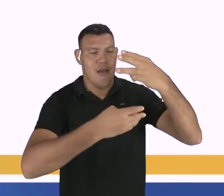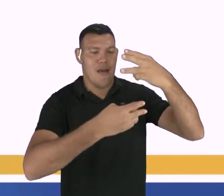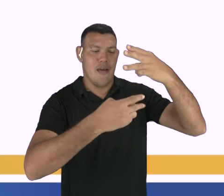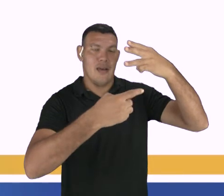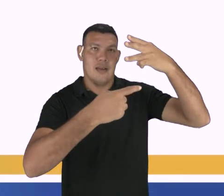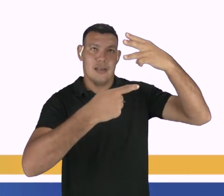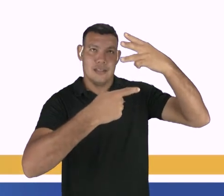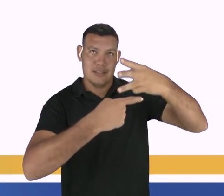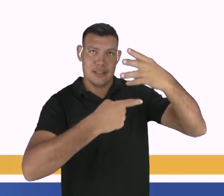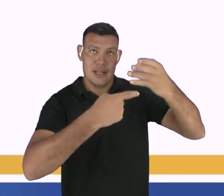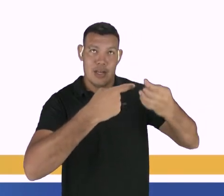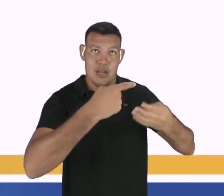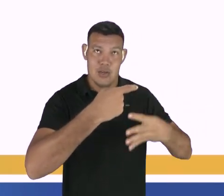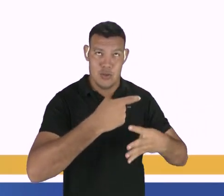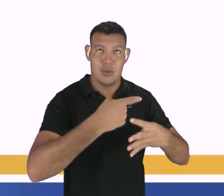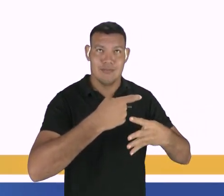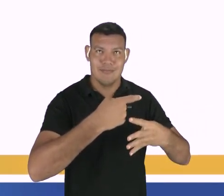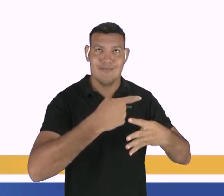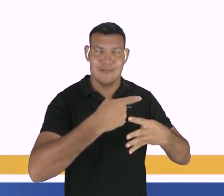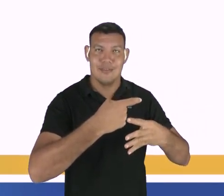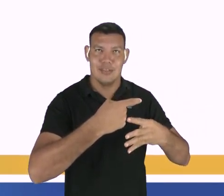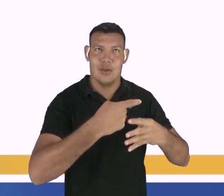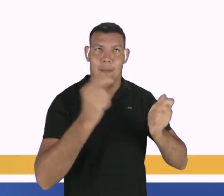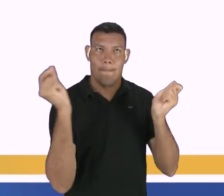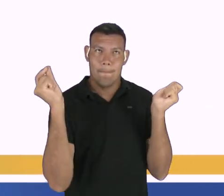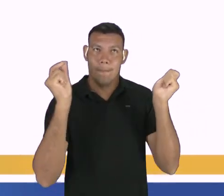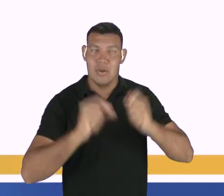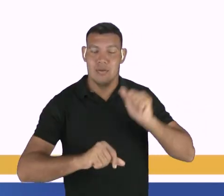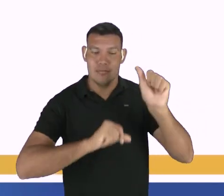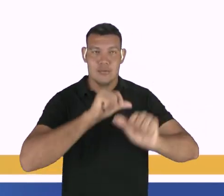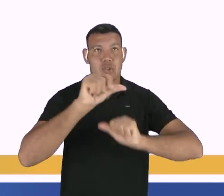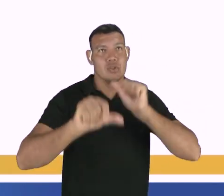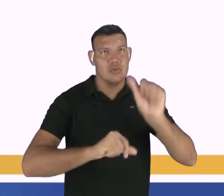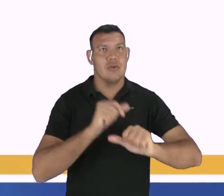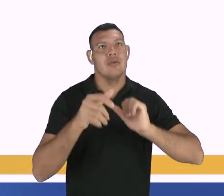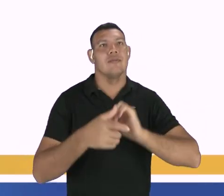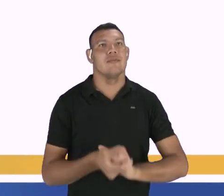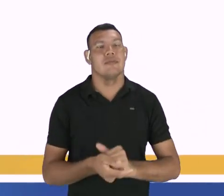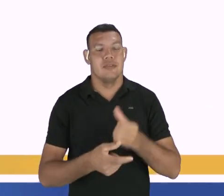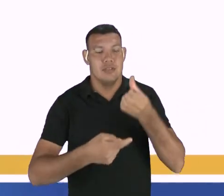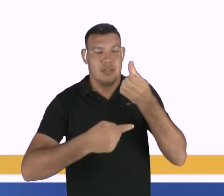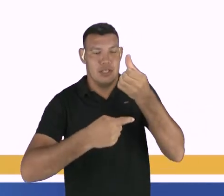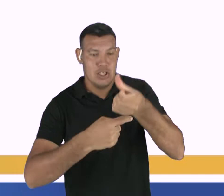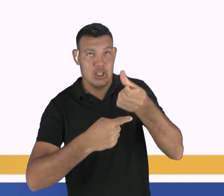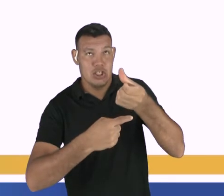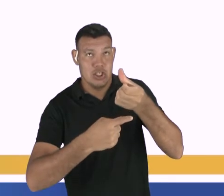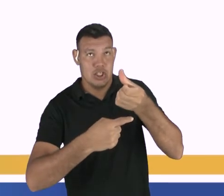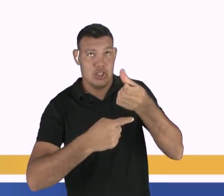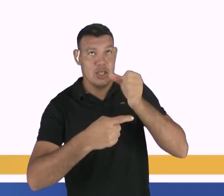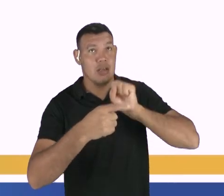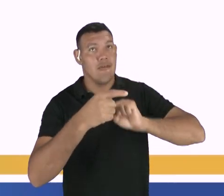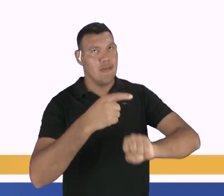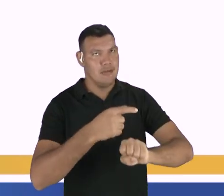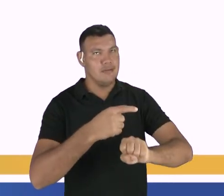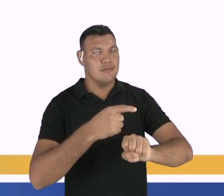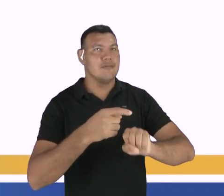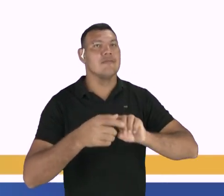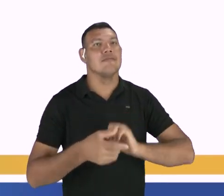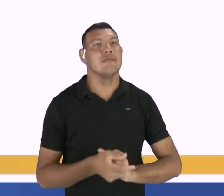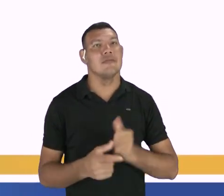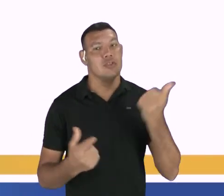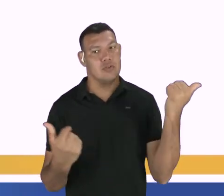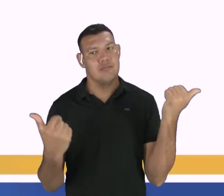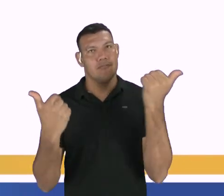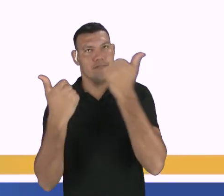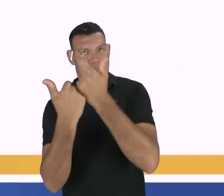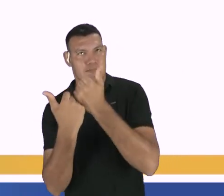fração equivalente com denominador 8, no caso 6/8. É como se eu estivesse multiplicando o numerador 3